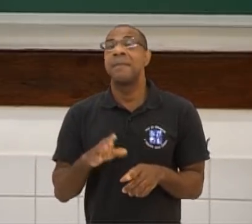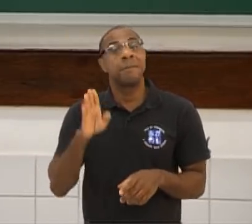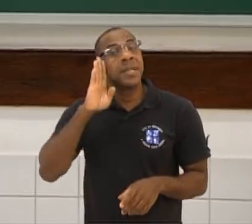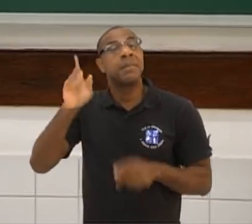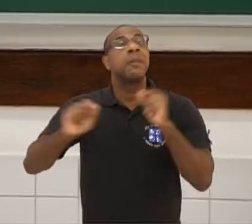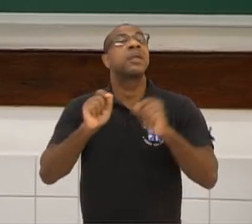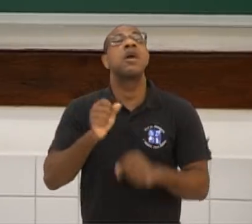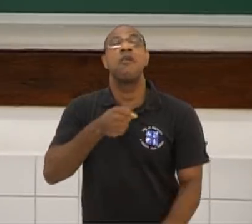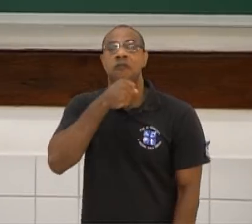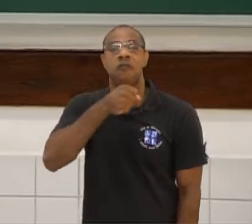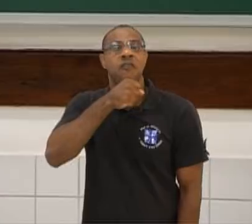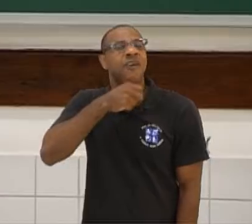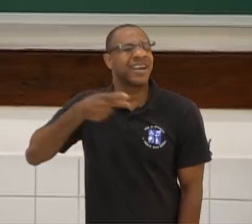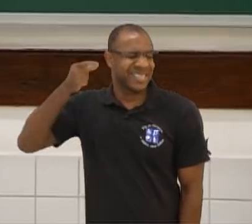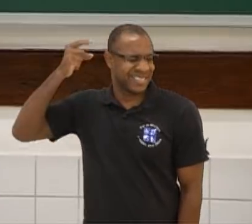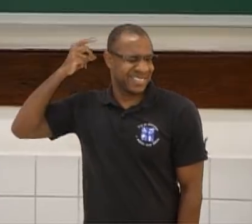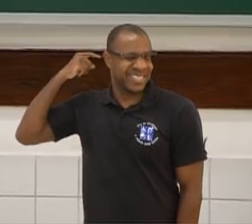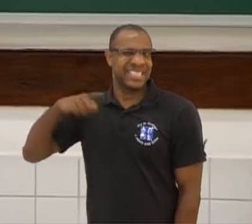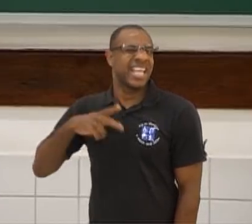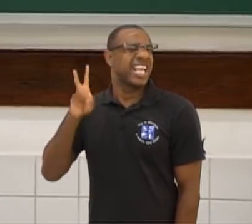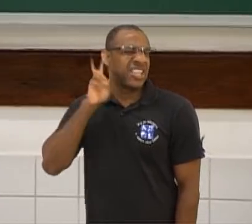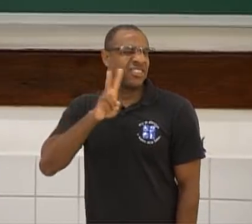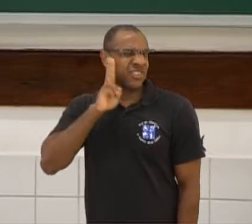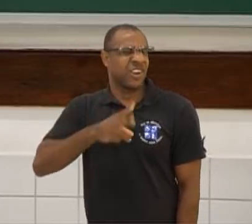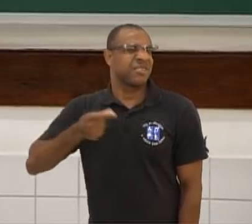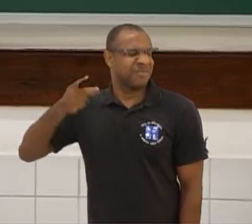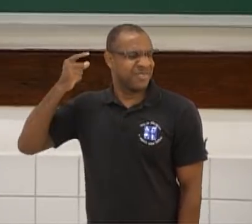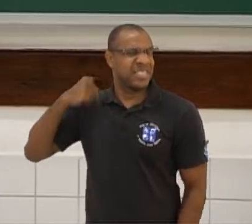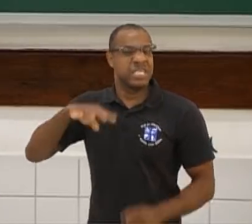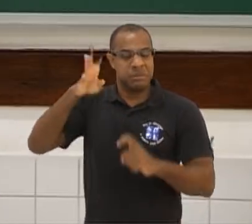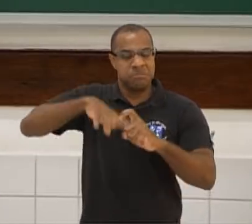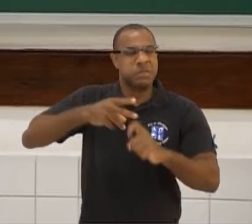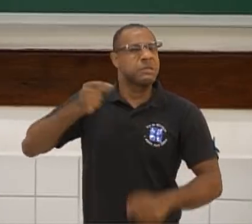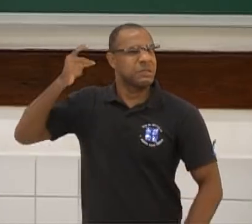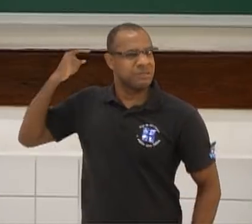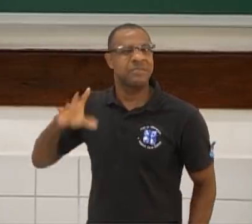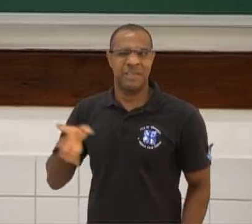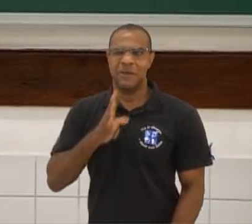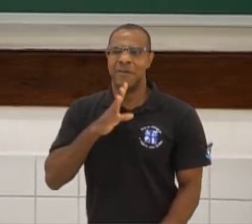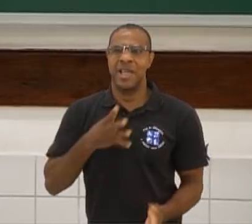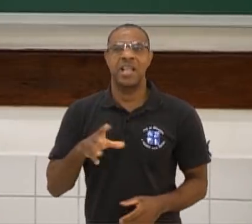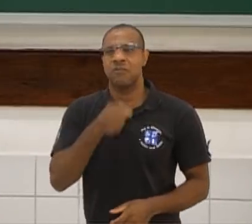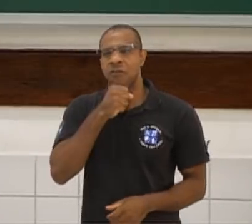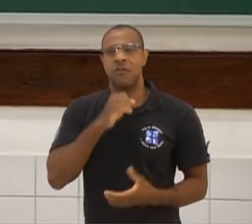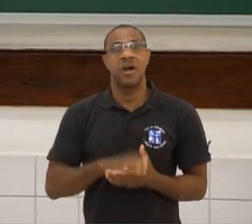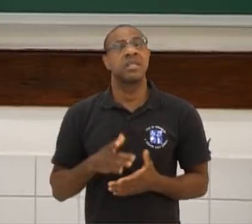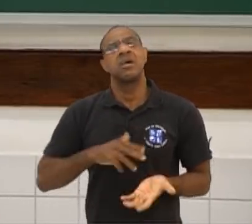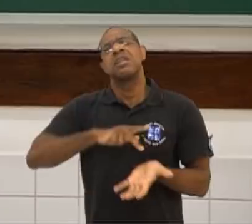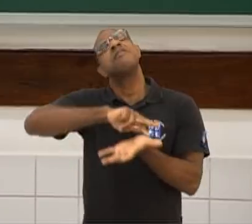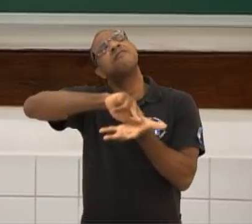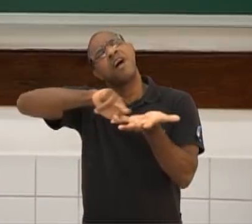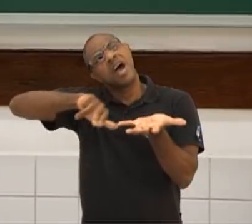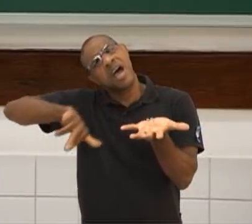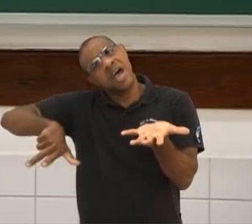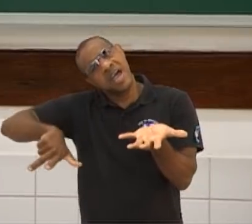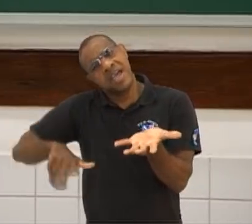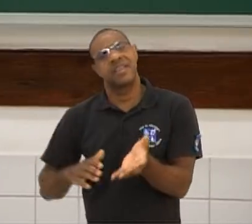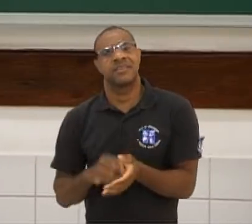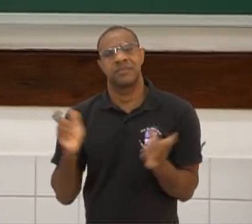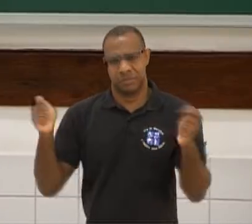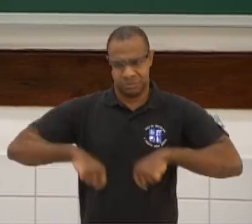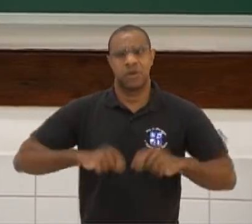mais realmente conhecem histórias de mitos antigos. Então, você tem toda uma série de situações ali que você